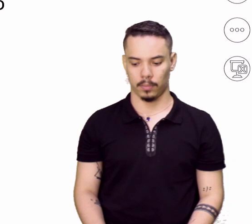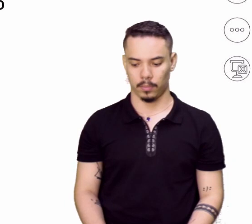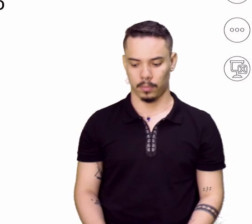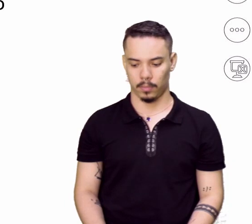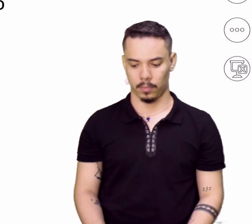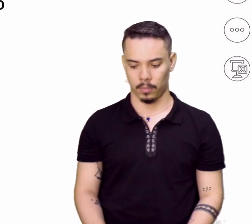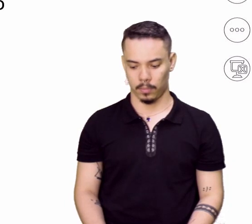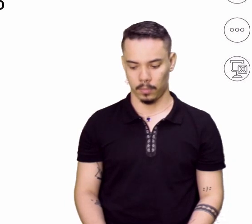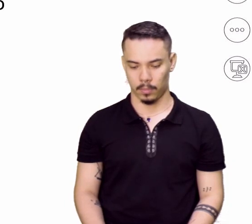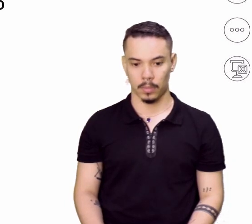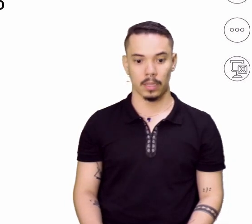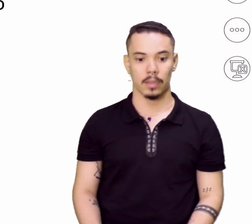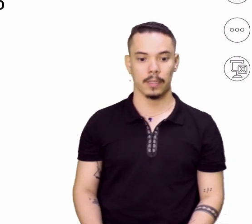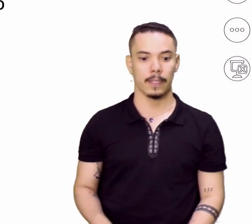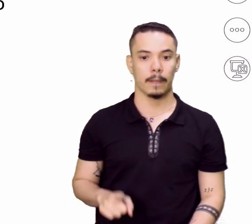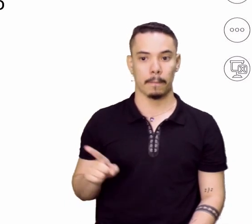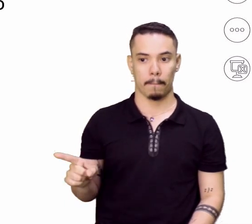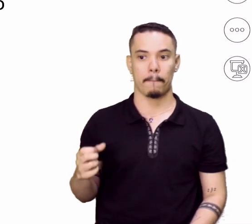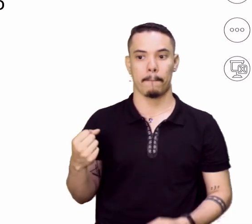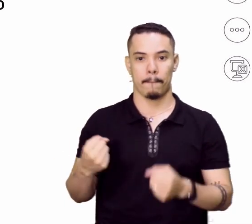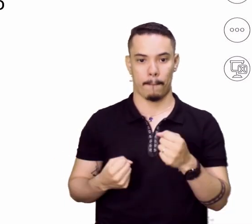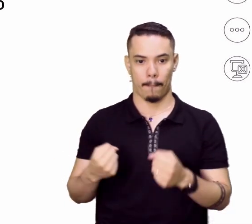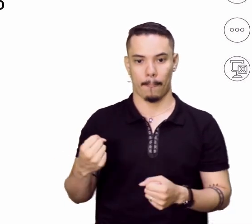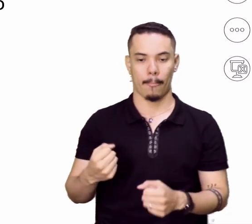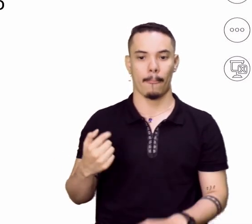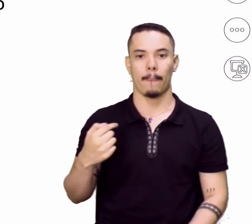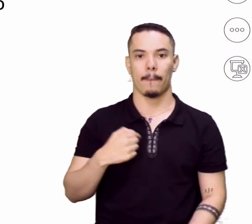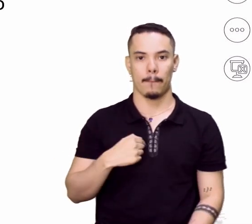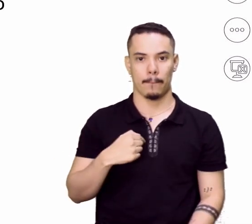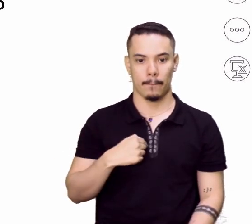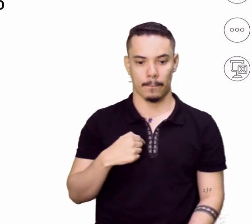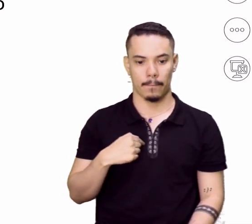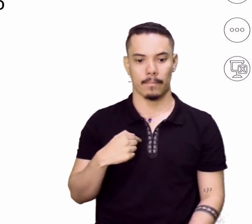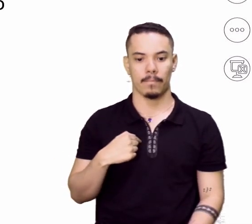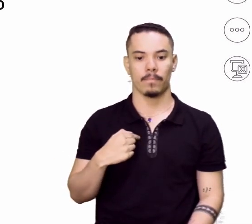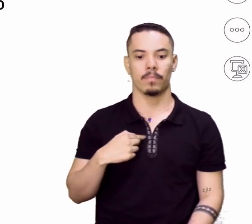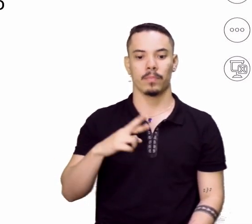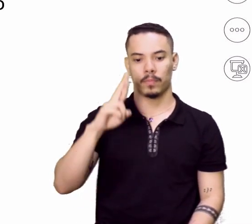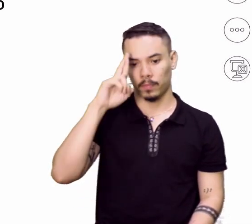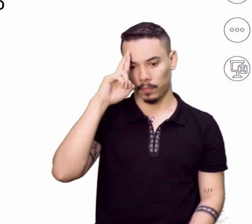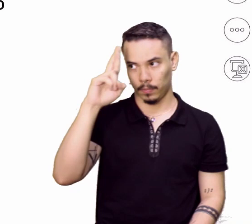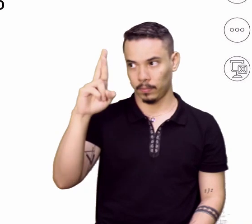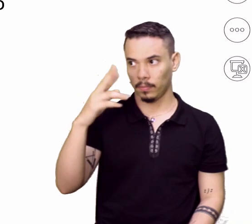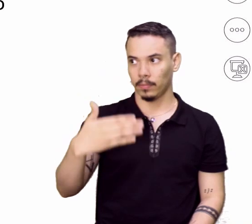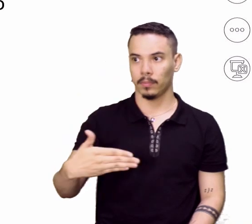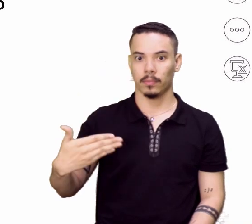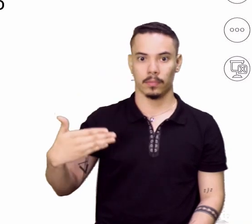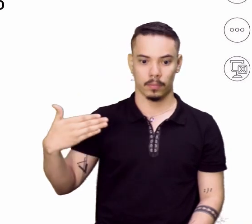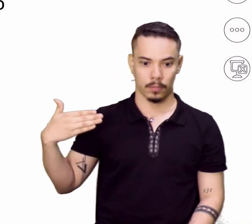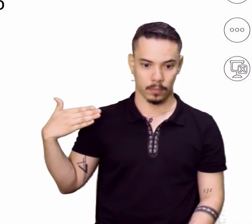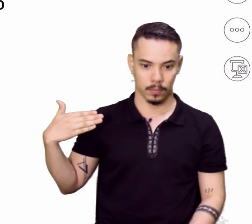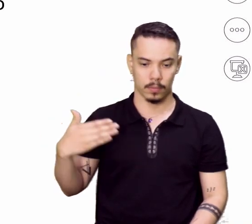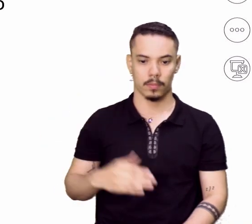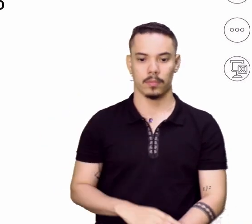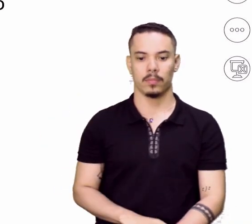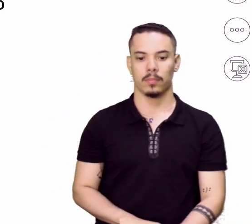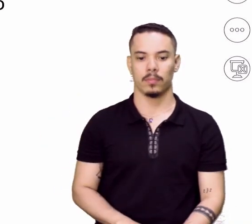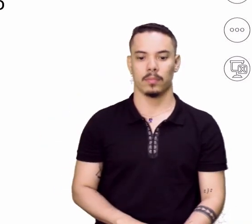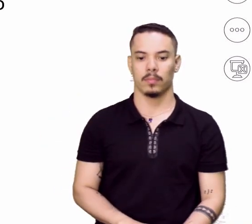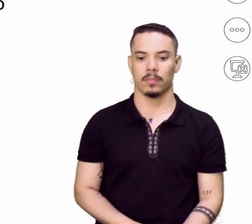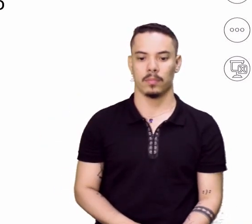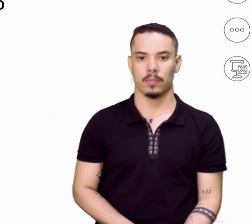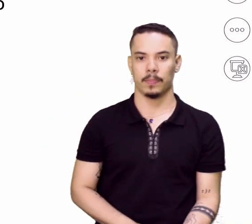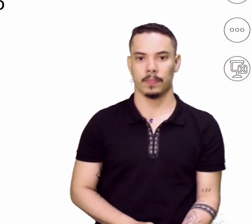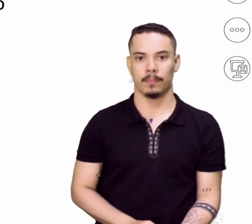own. Aquele é o carro que eu costumava ser dono. E aí eu já não preciso usar o meu